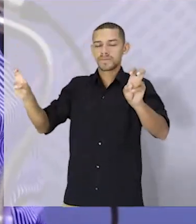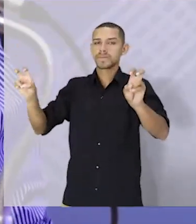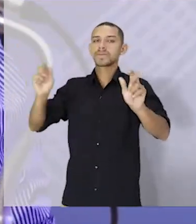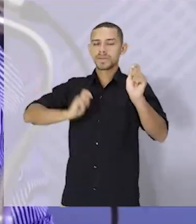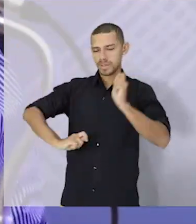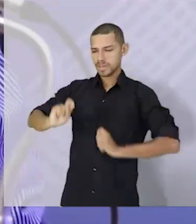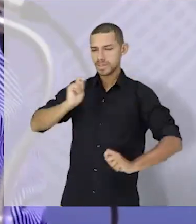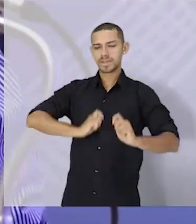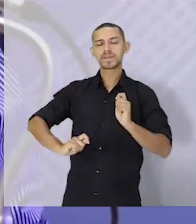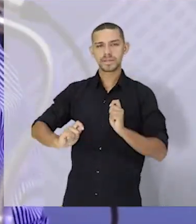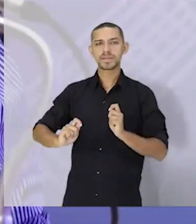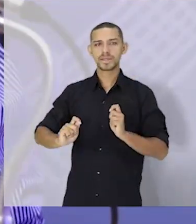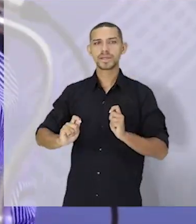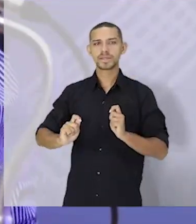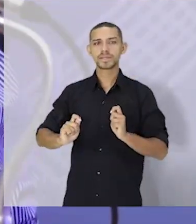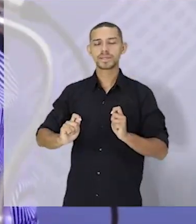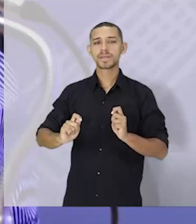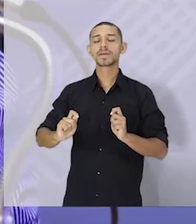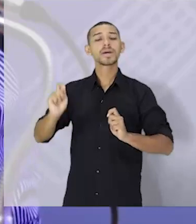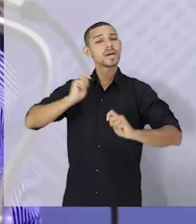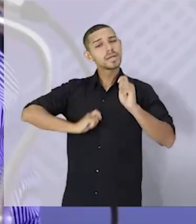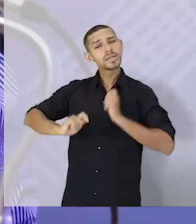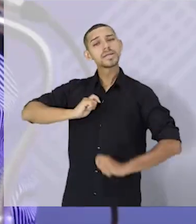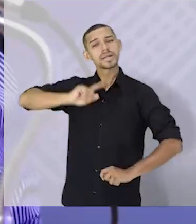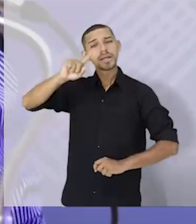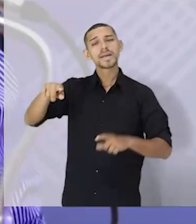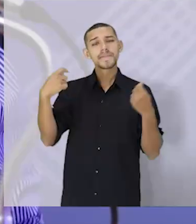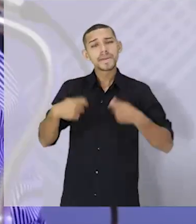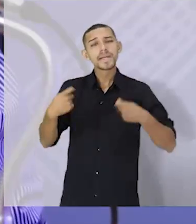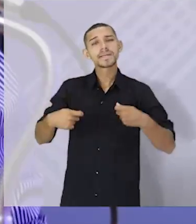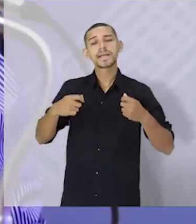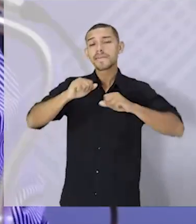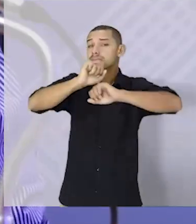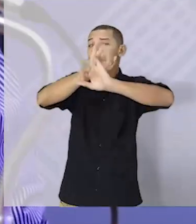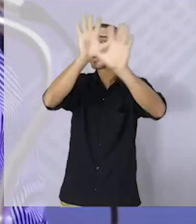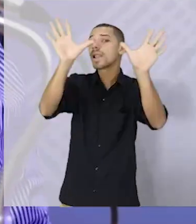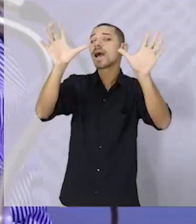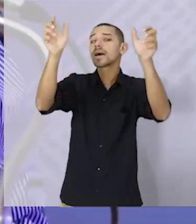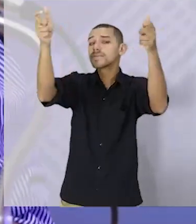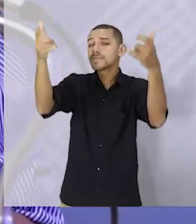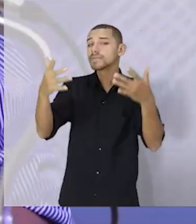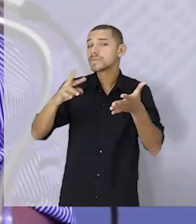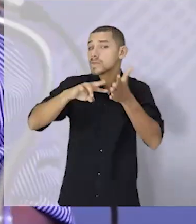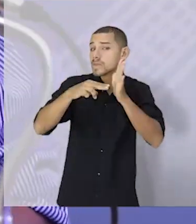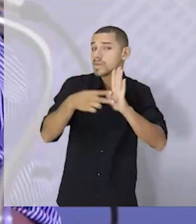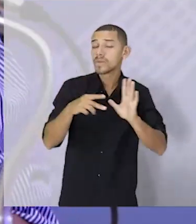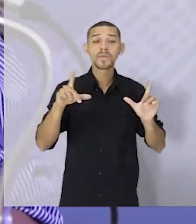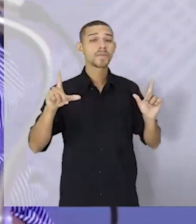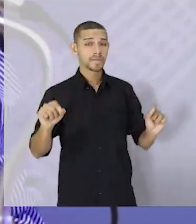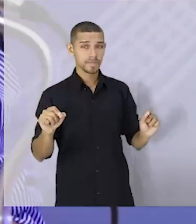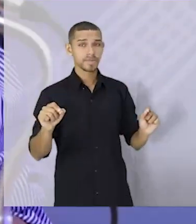né, de ansiedade. A ansiedade precisa se deixar muito claro que